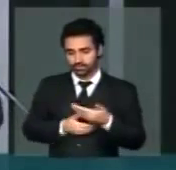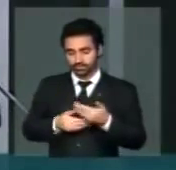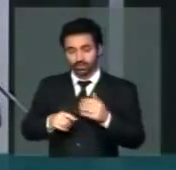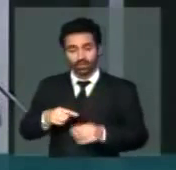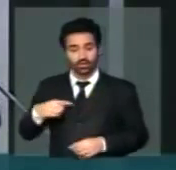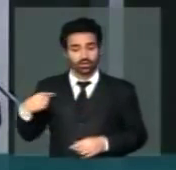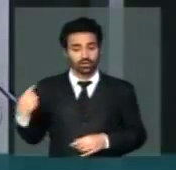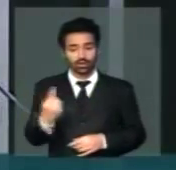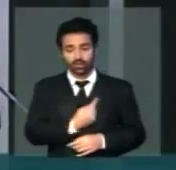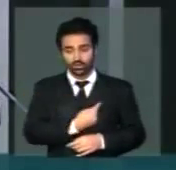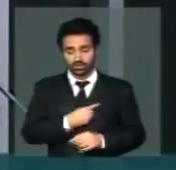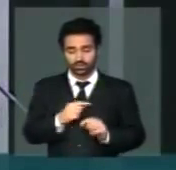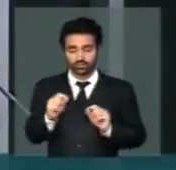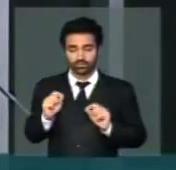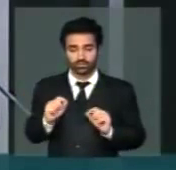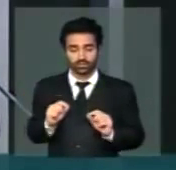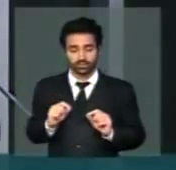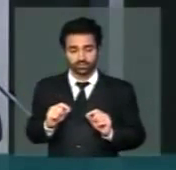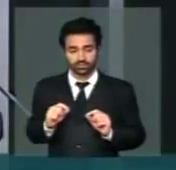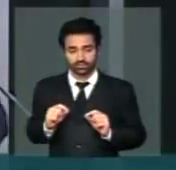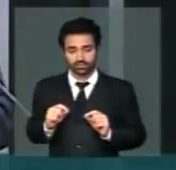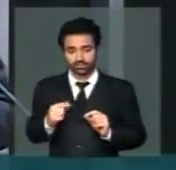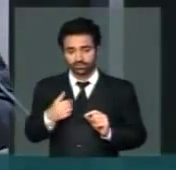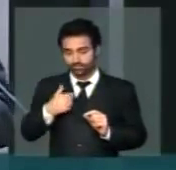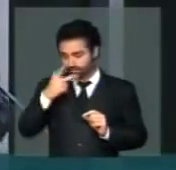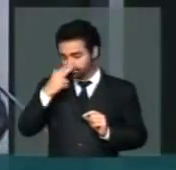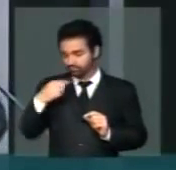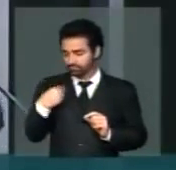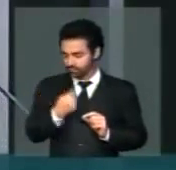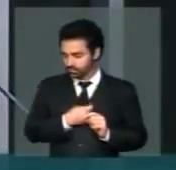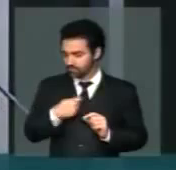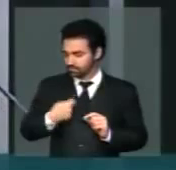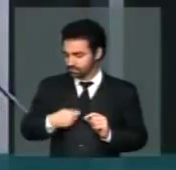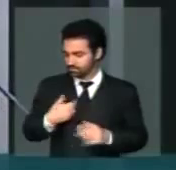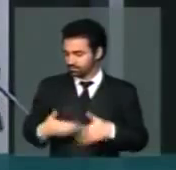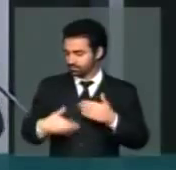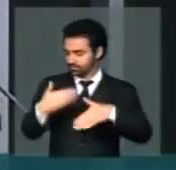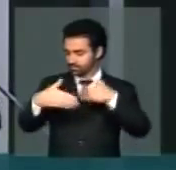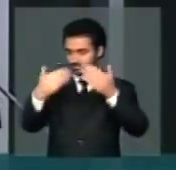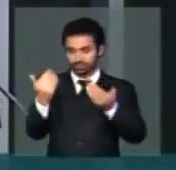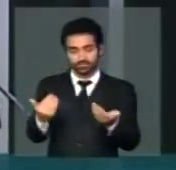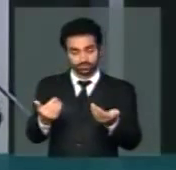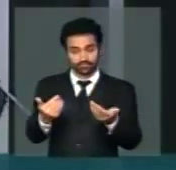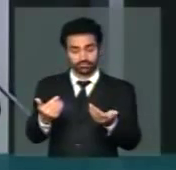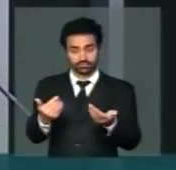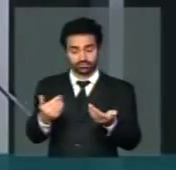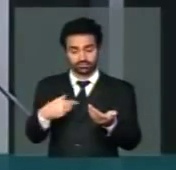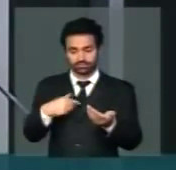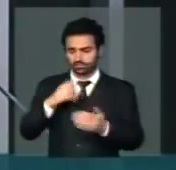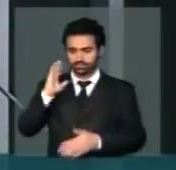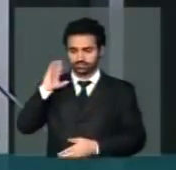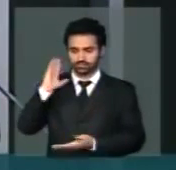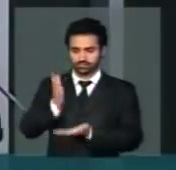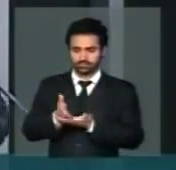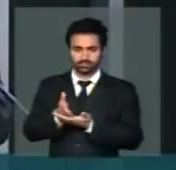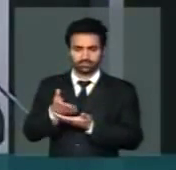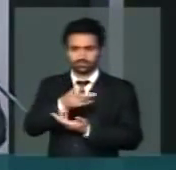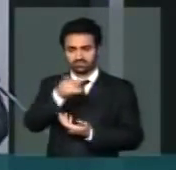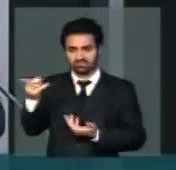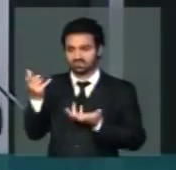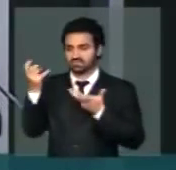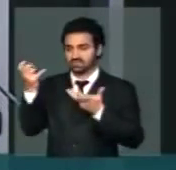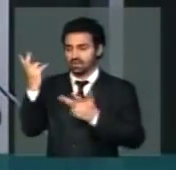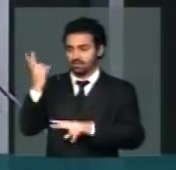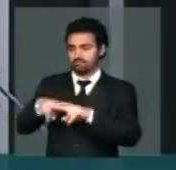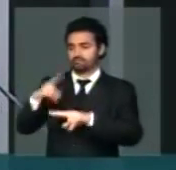estamos entre aqueles que achamos que temos que avançar do ardor punitivo, muito forte nessa casa,